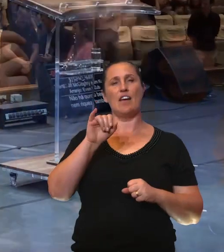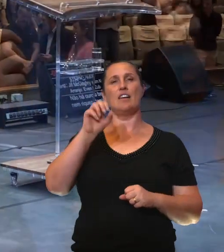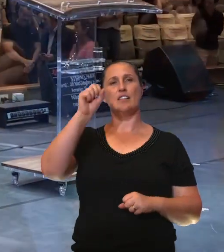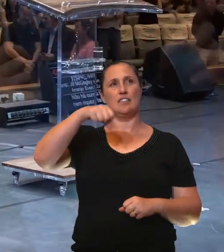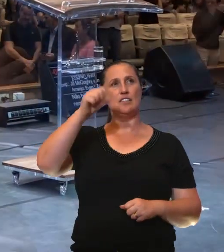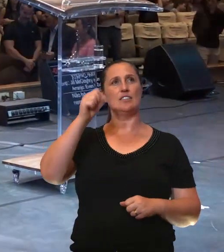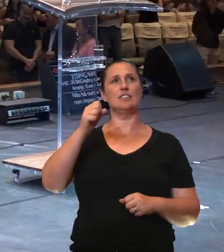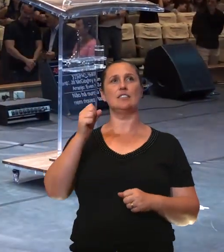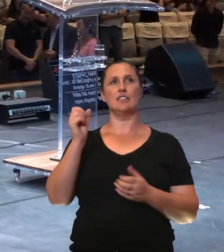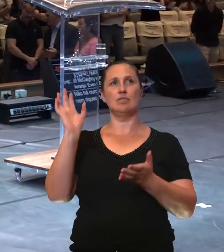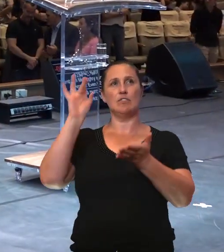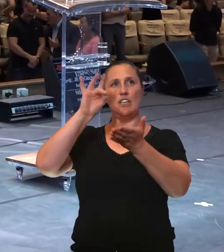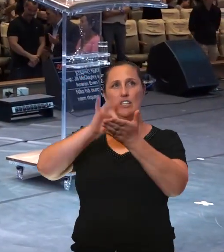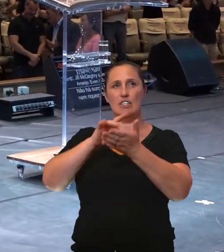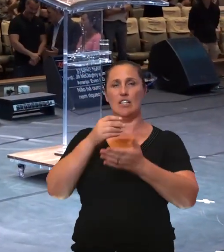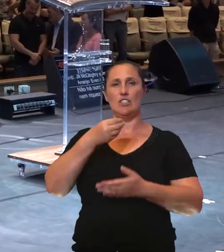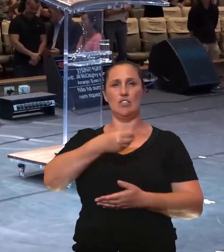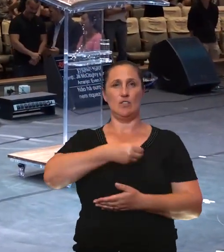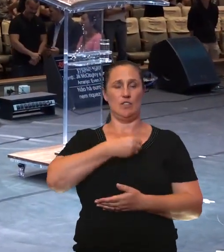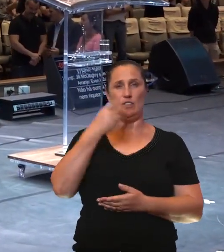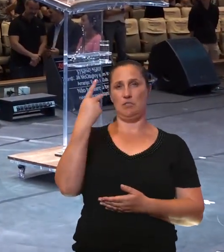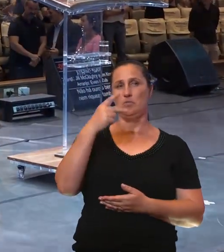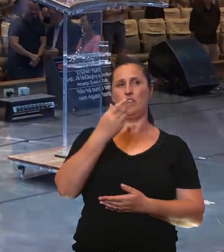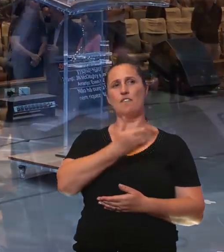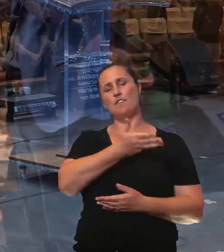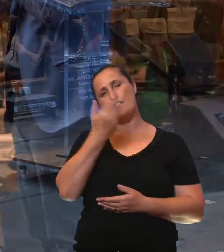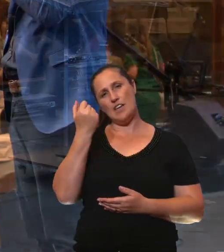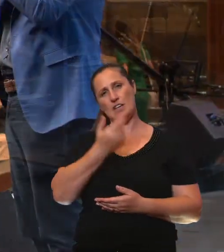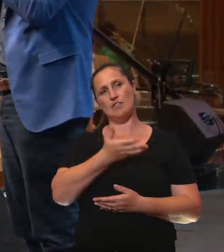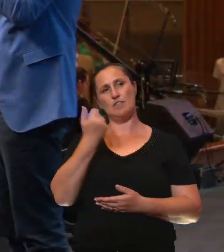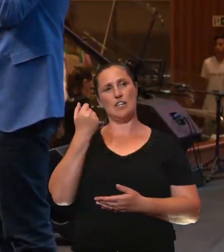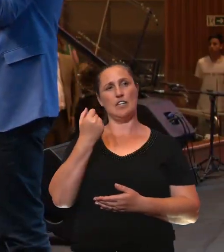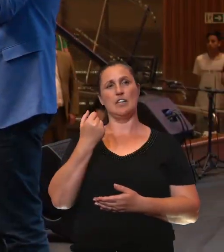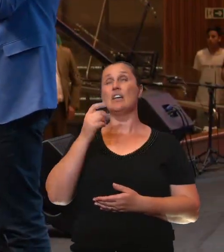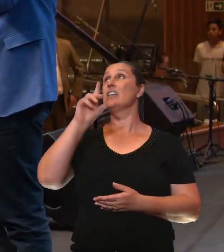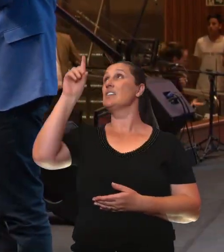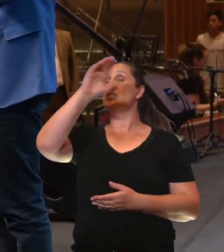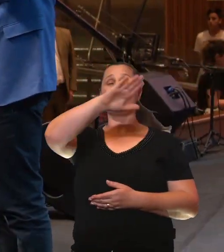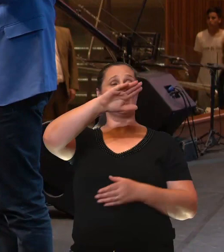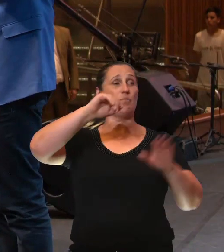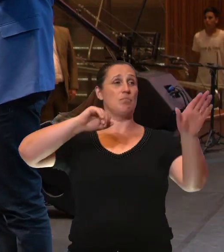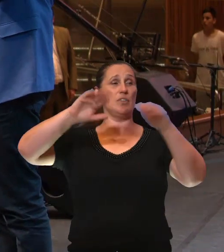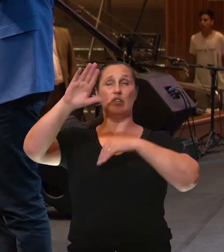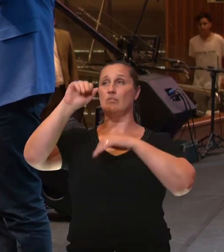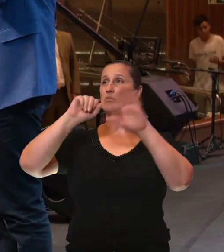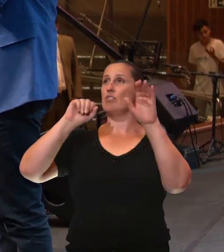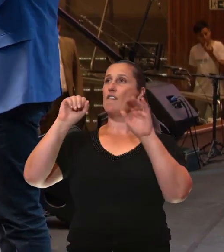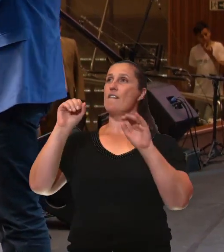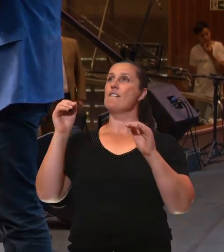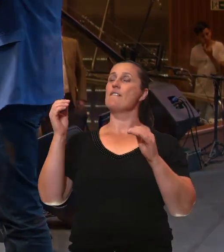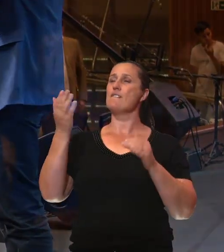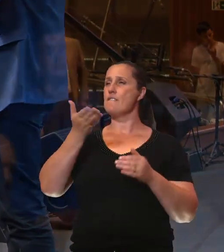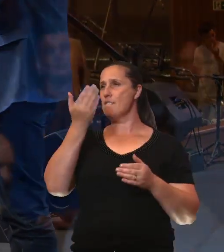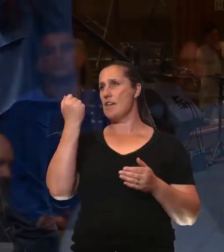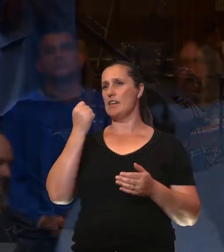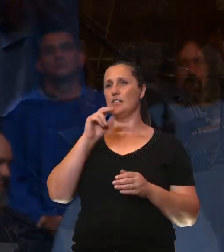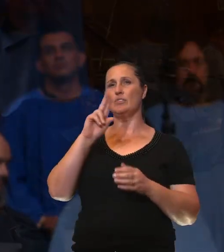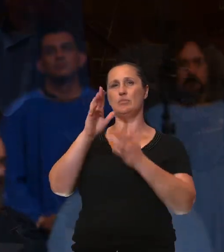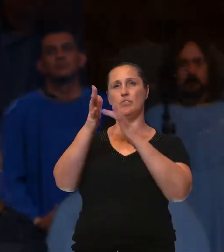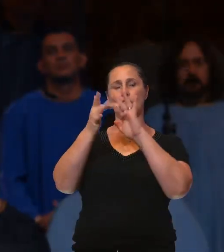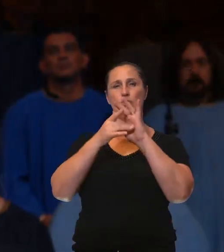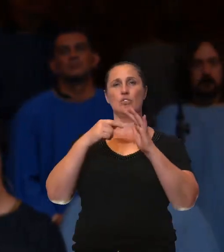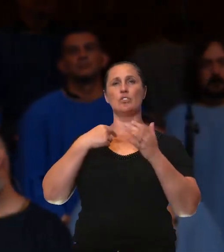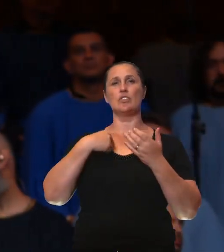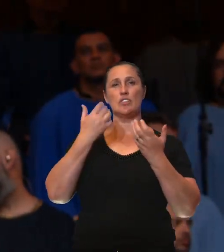trazer realidades novas na sua vida. Venha, venha, venha. Deus está te chamando, vem agora. Eu quero orar por você e eu